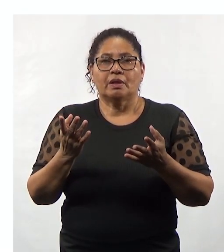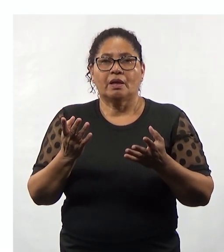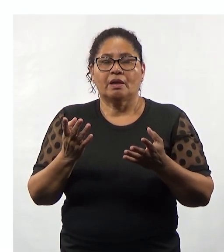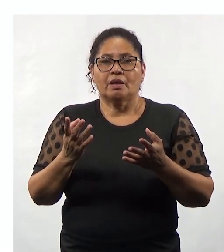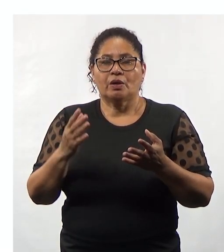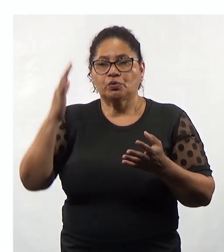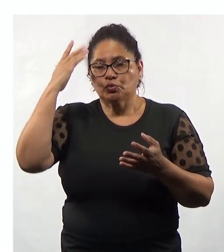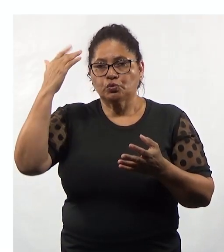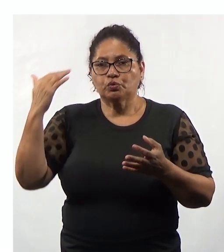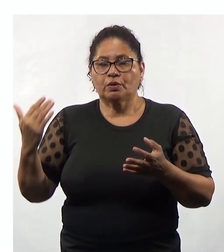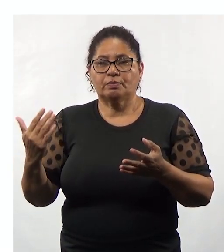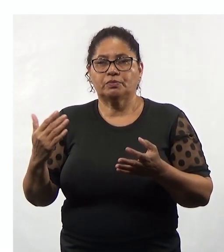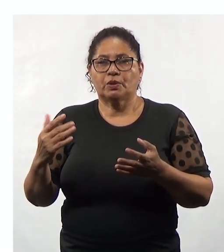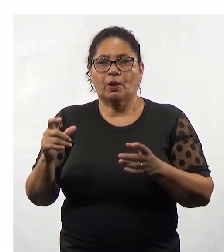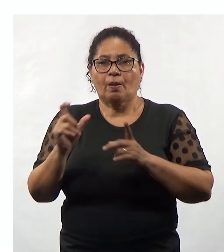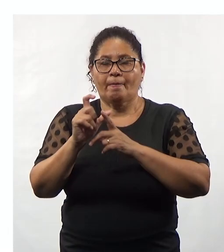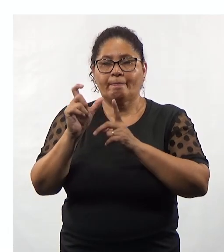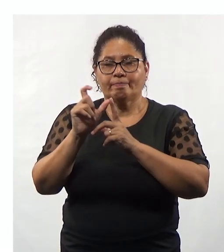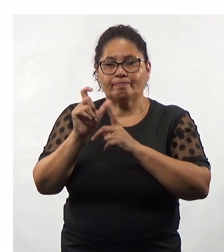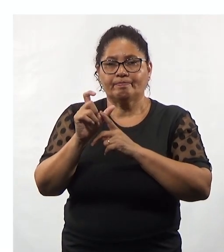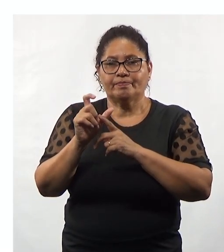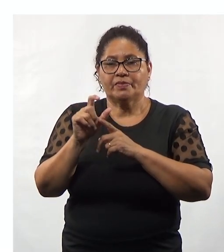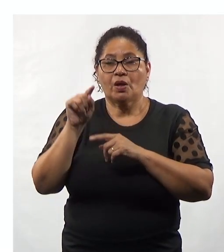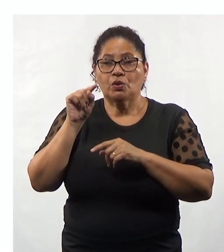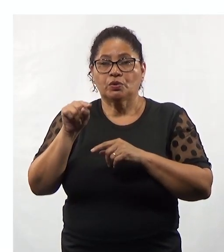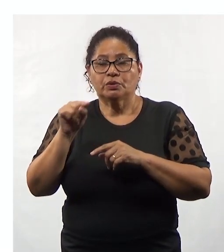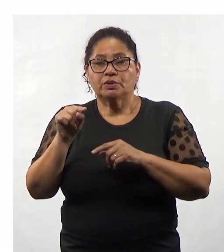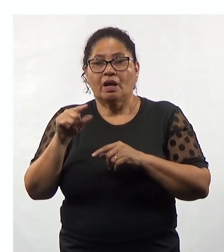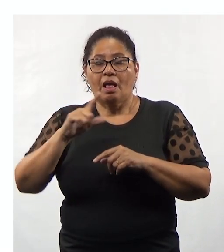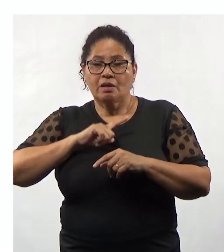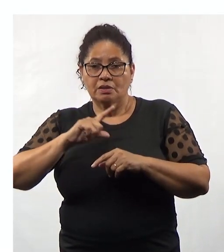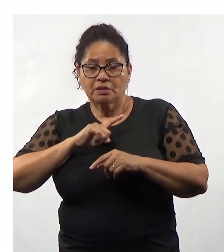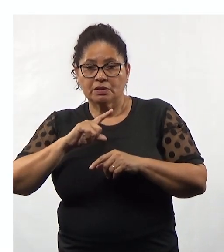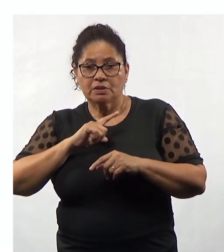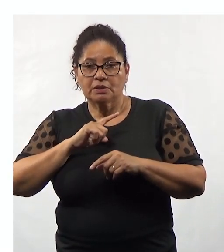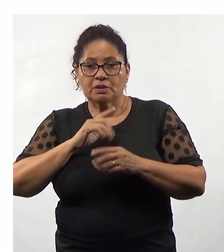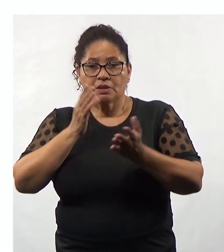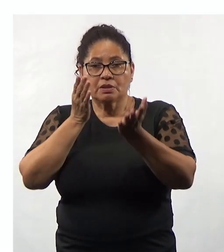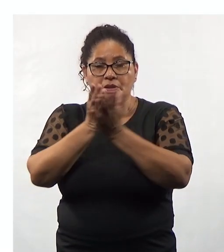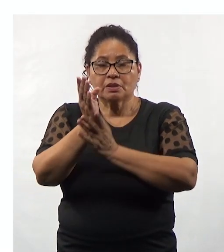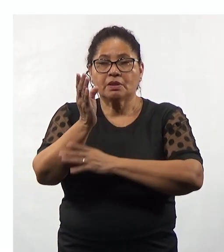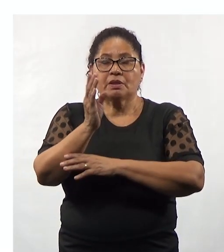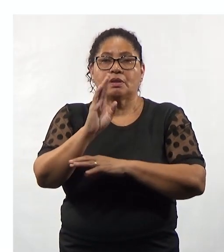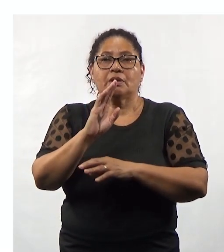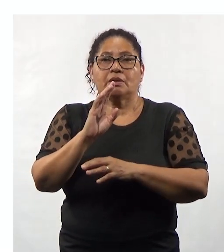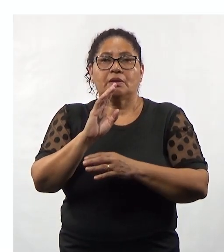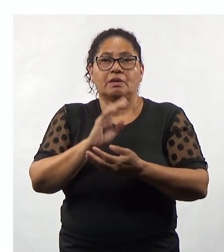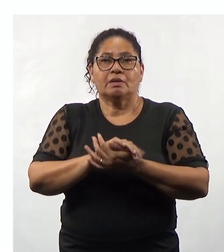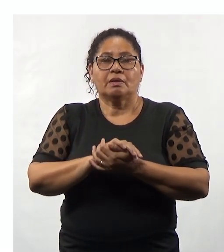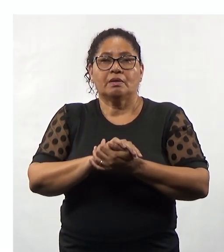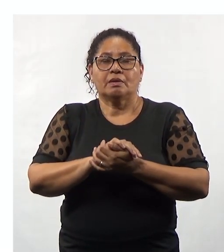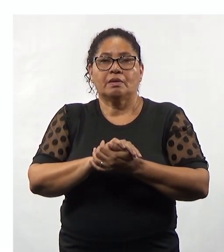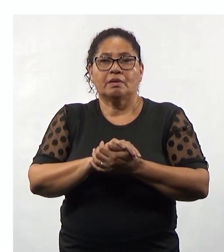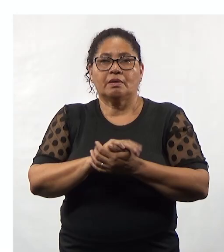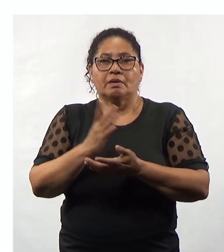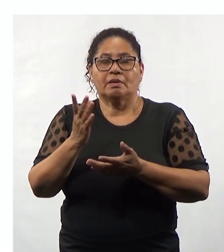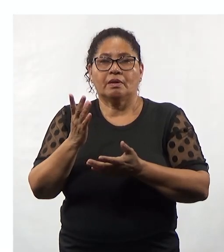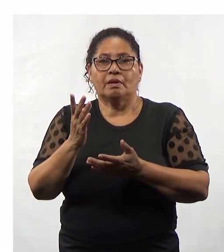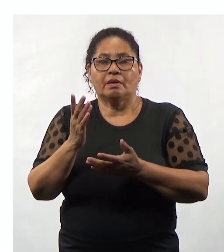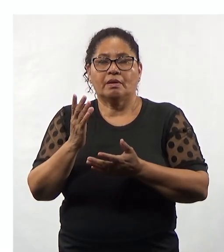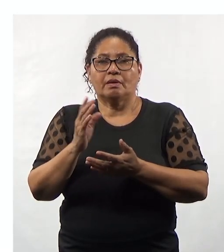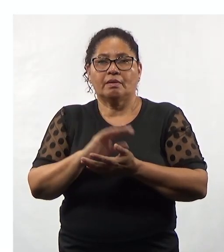Famosos stakeholders. Olha, professor, tudo isso aqui a gente tem no guia PMBOK, né?